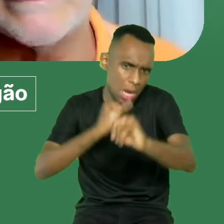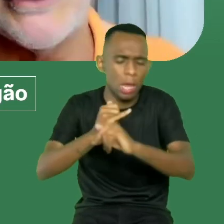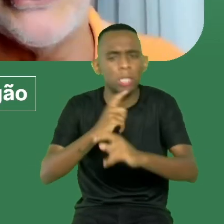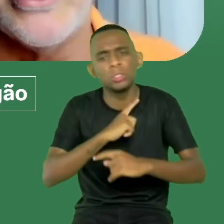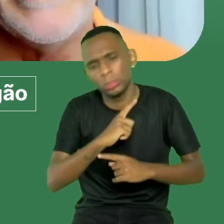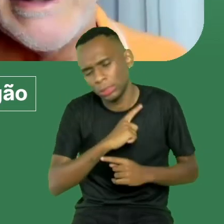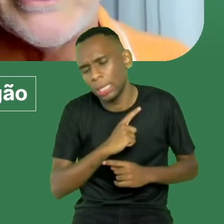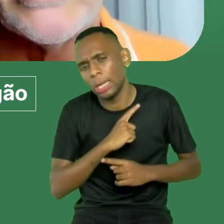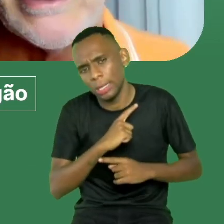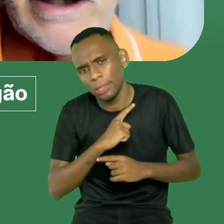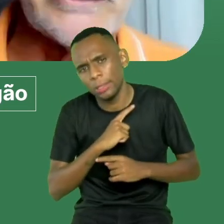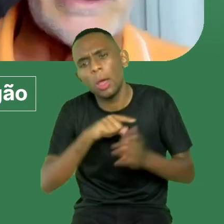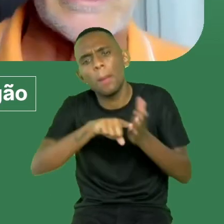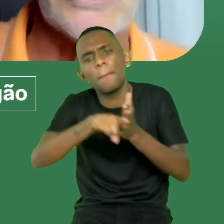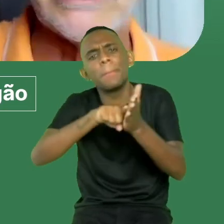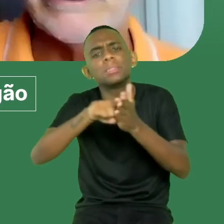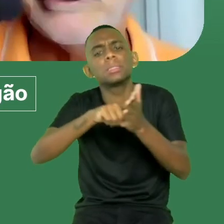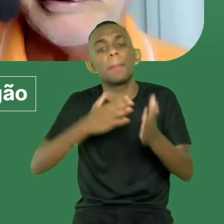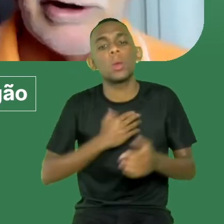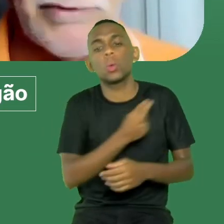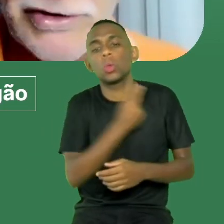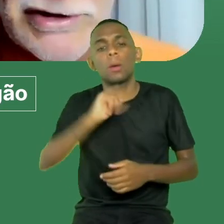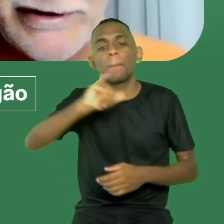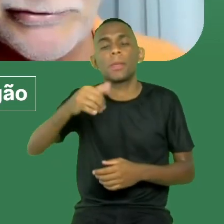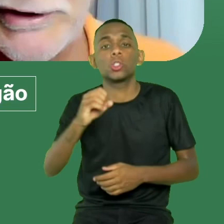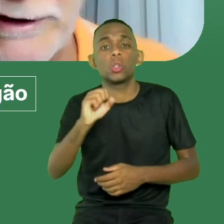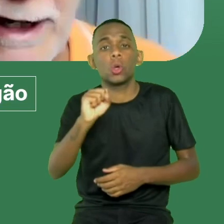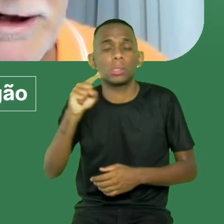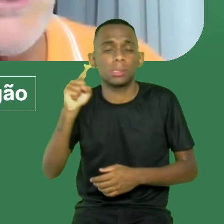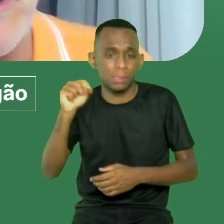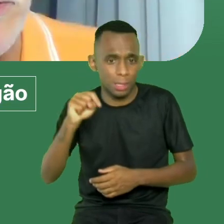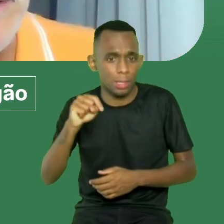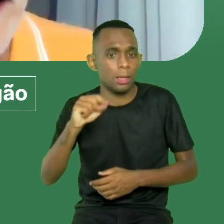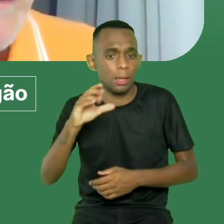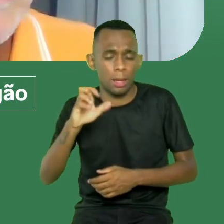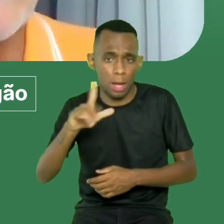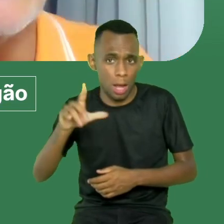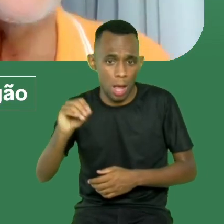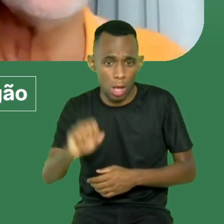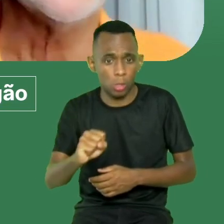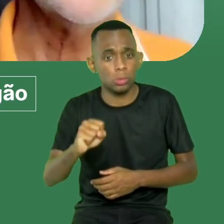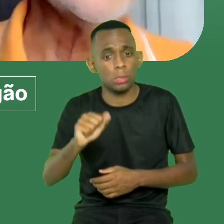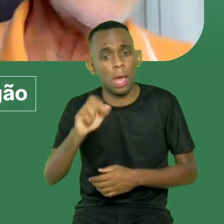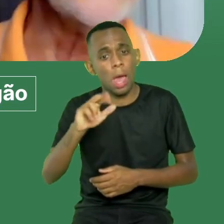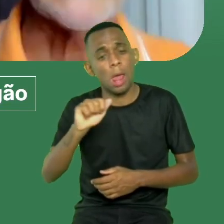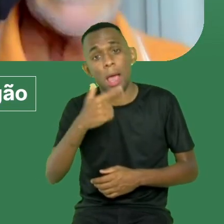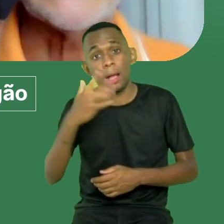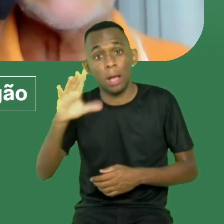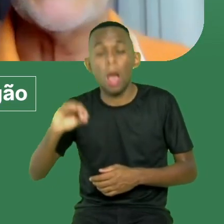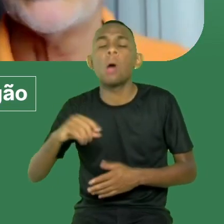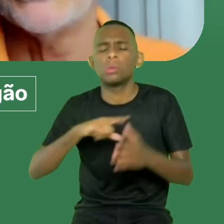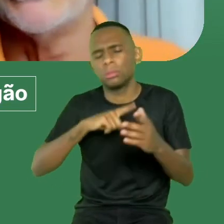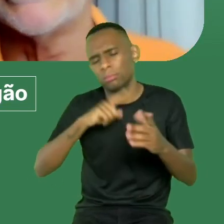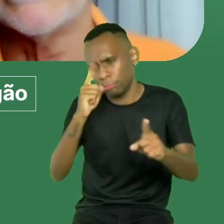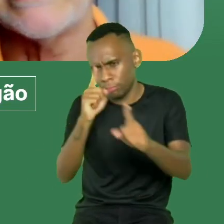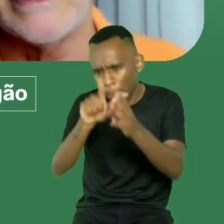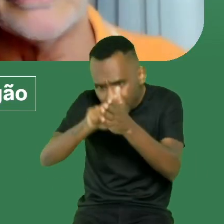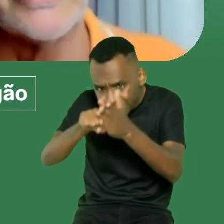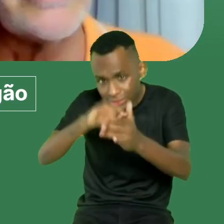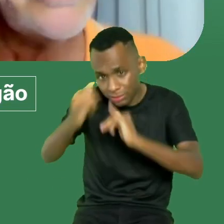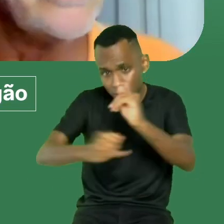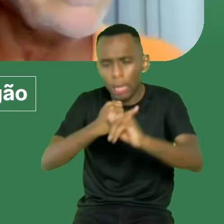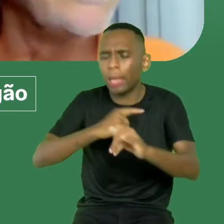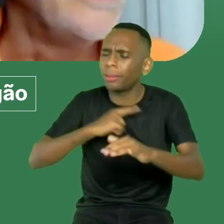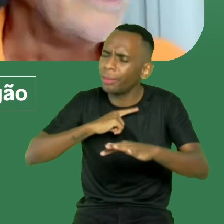internet, pesquisa meu nome lá, José Carlos Aragão, vocês vão ver lá um monte de livro que tem e onde tem, né? Tem nos Sim. sites das editoras,